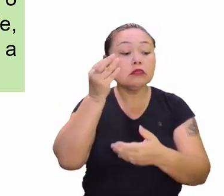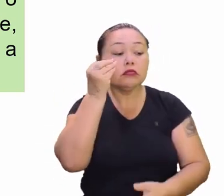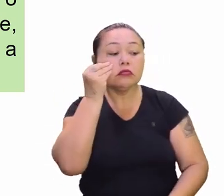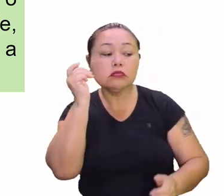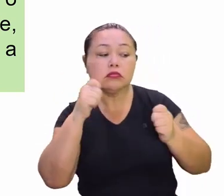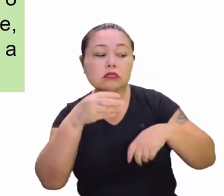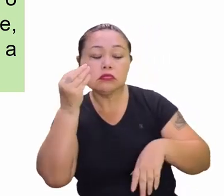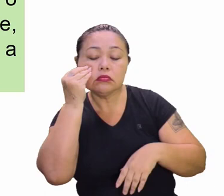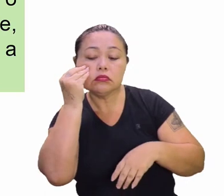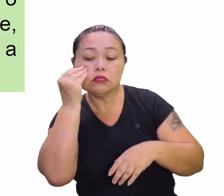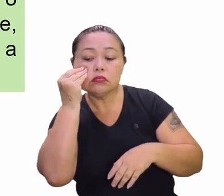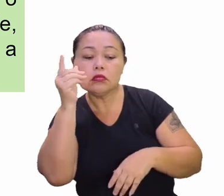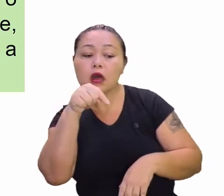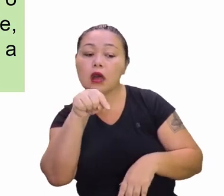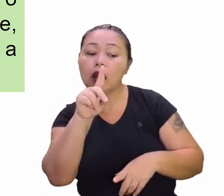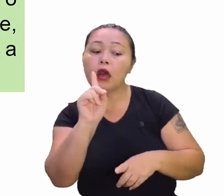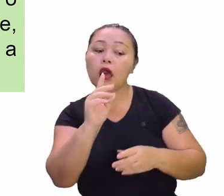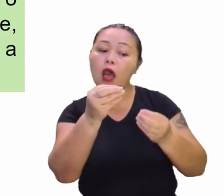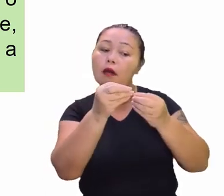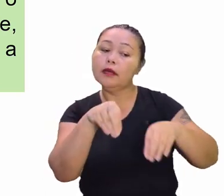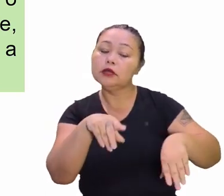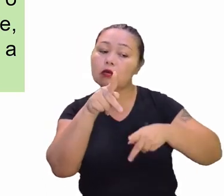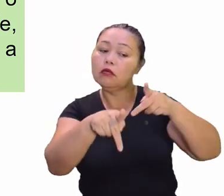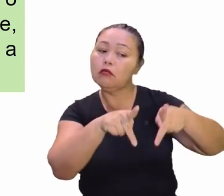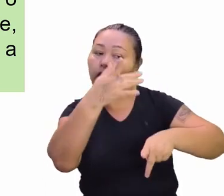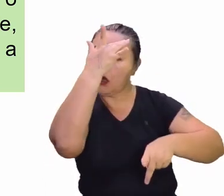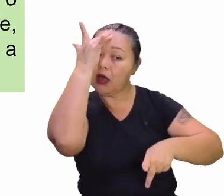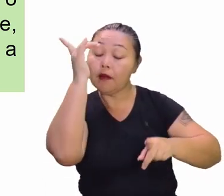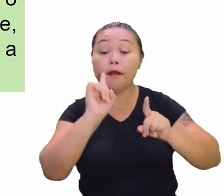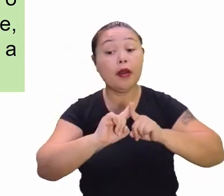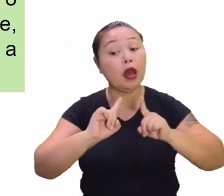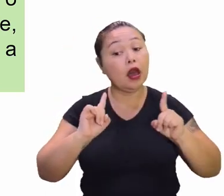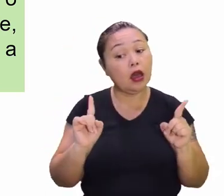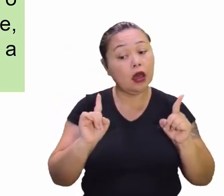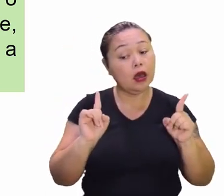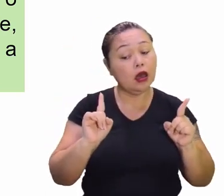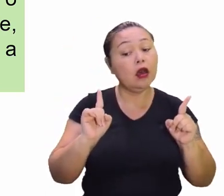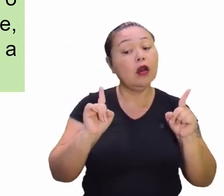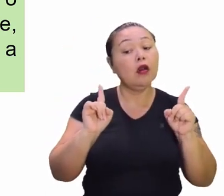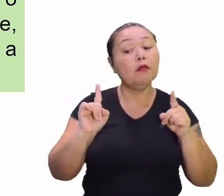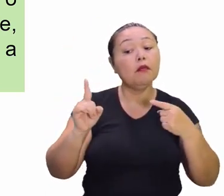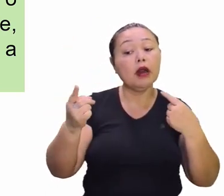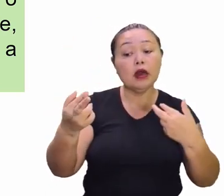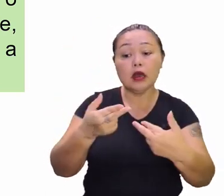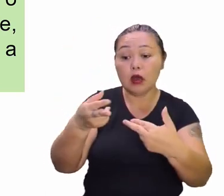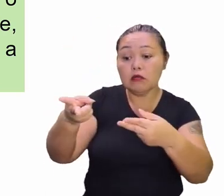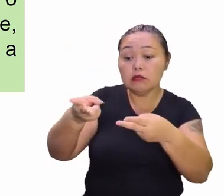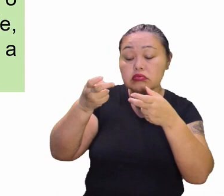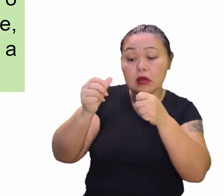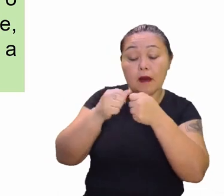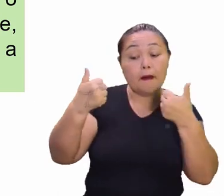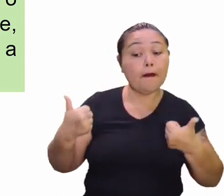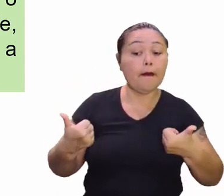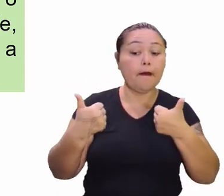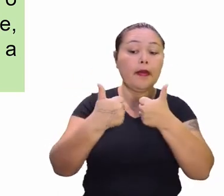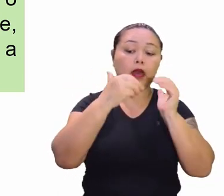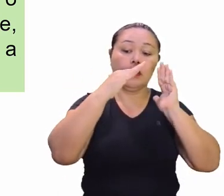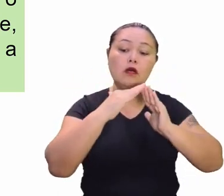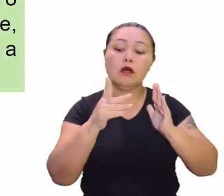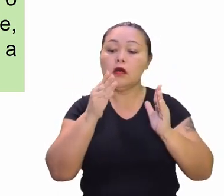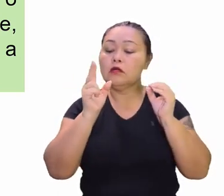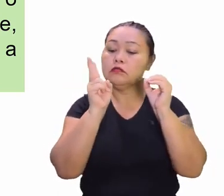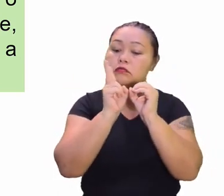essas situações. Ninguém vai prejudicar a população, mas esse recurso que está próximo a essa